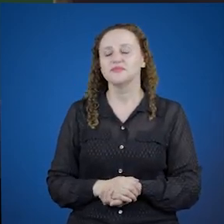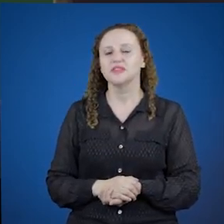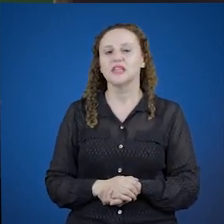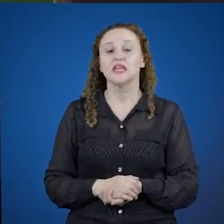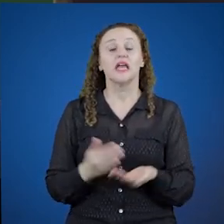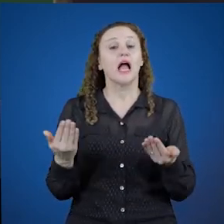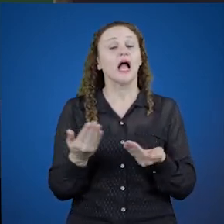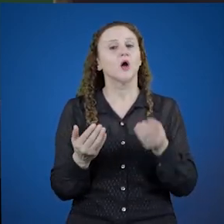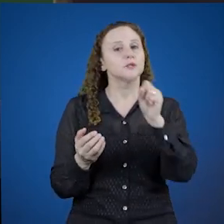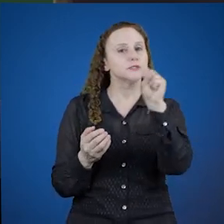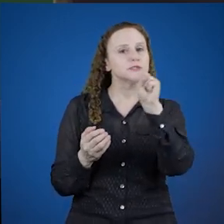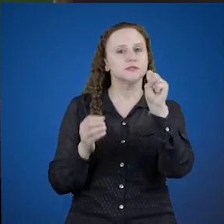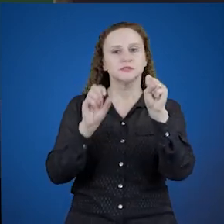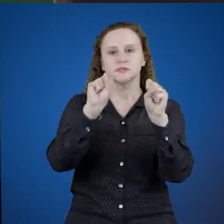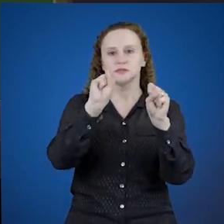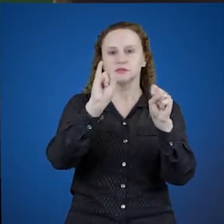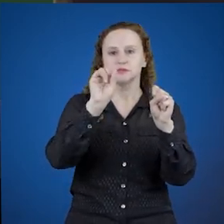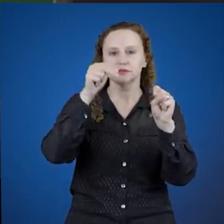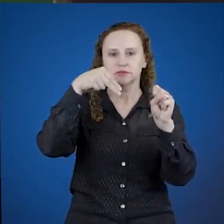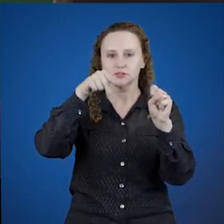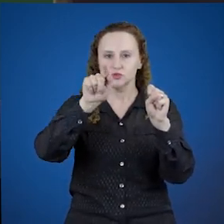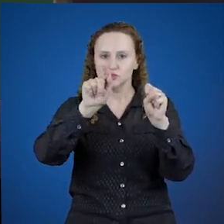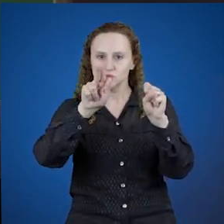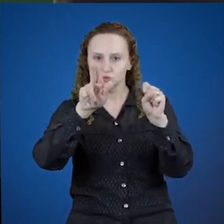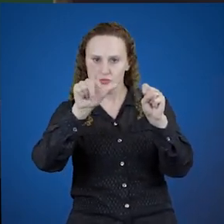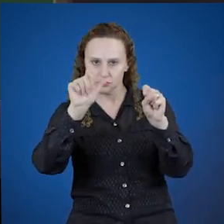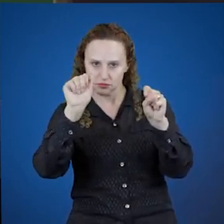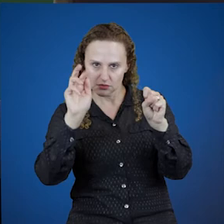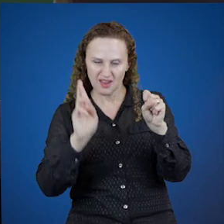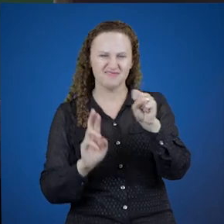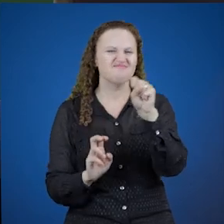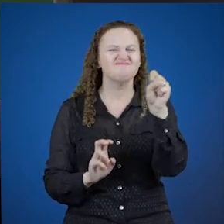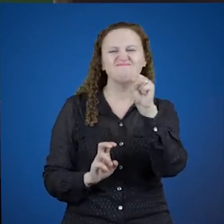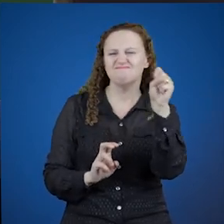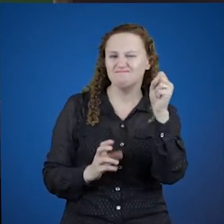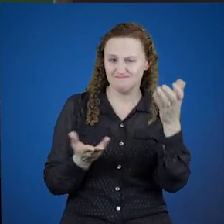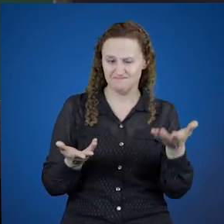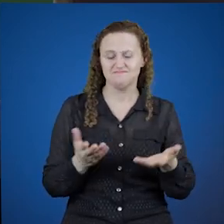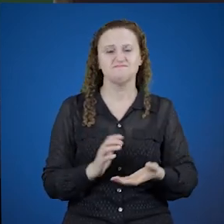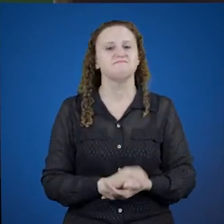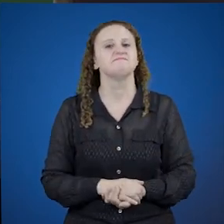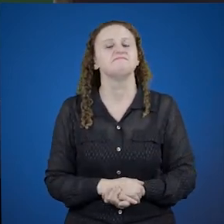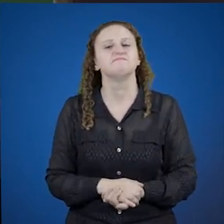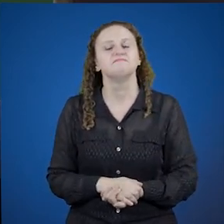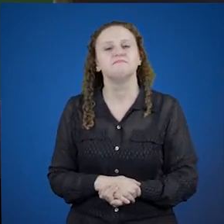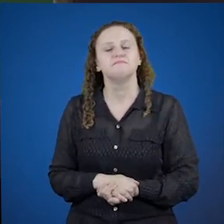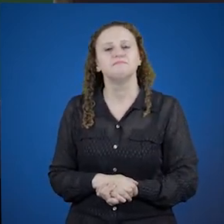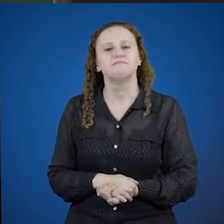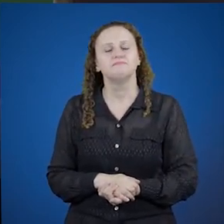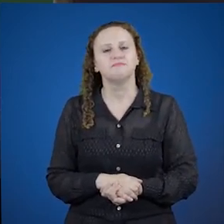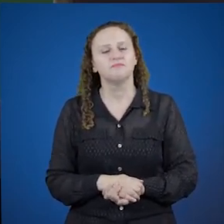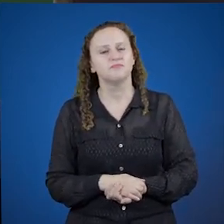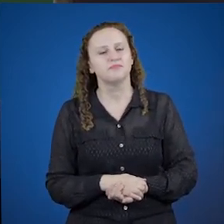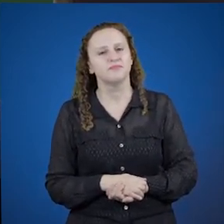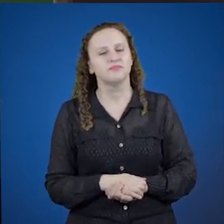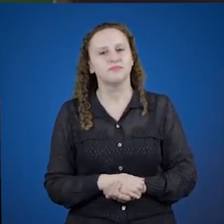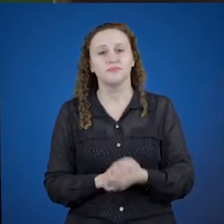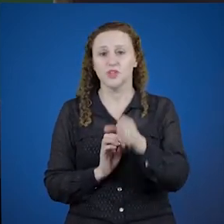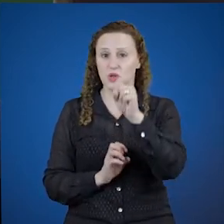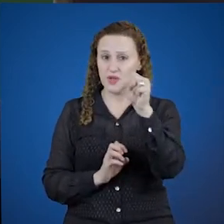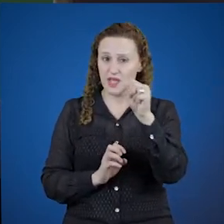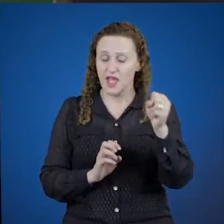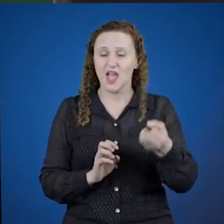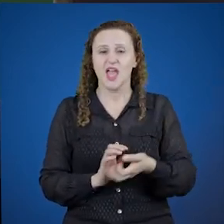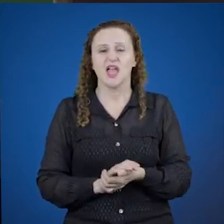no singular e entendam esse essa aqui como singular é o